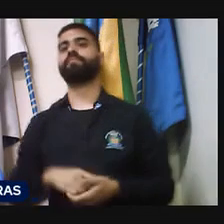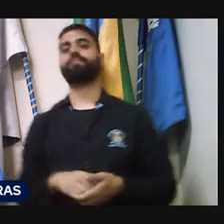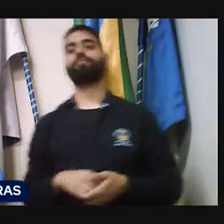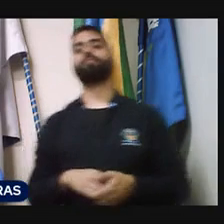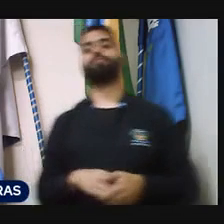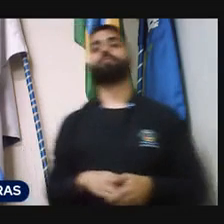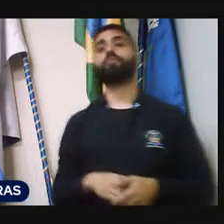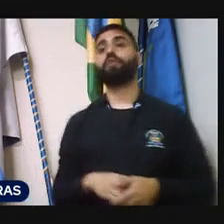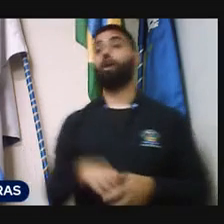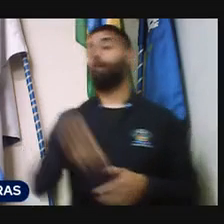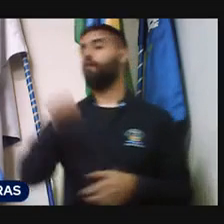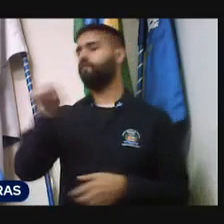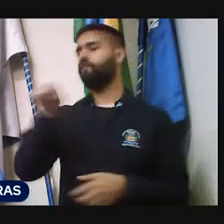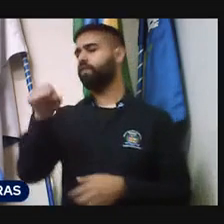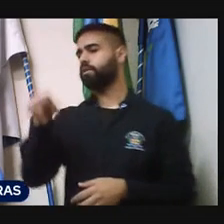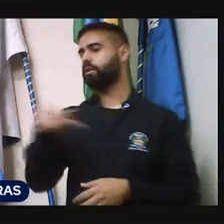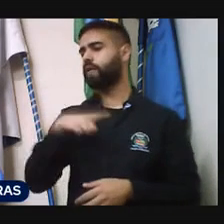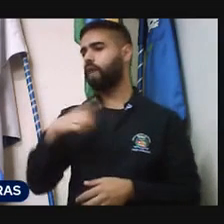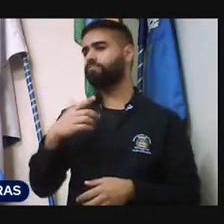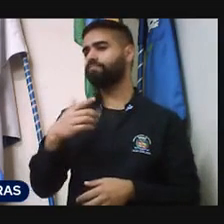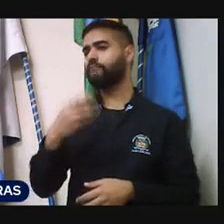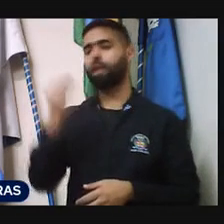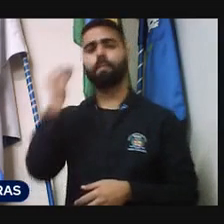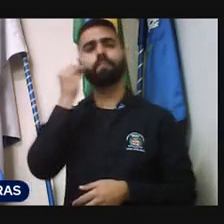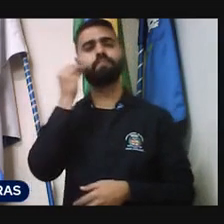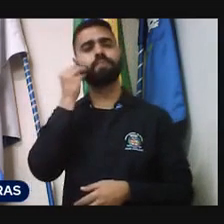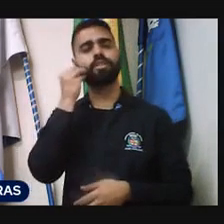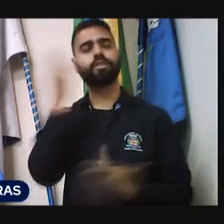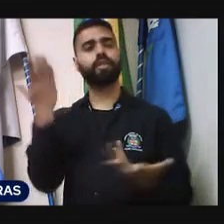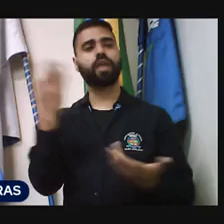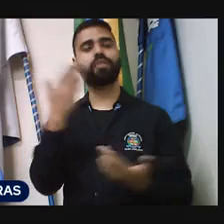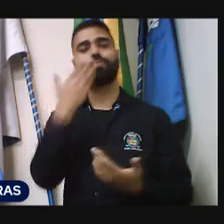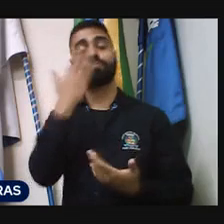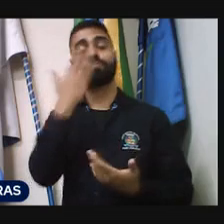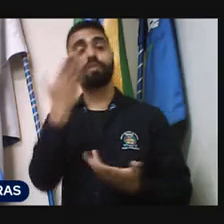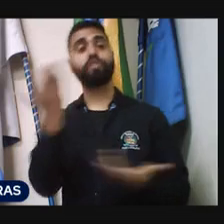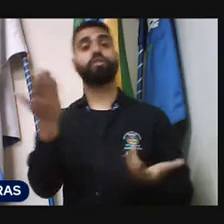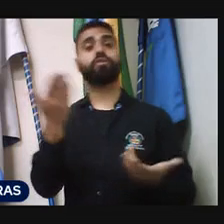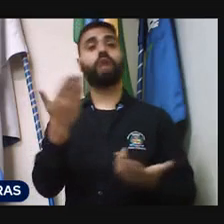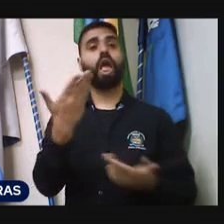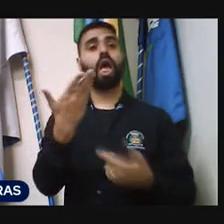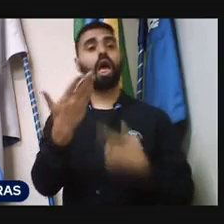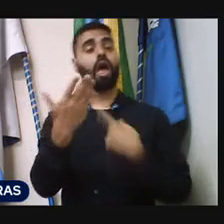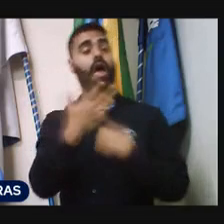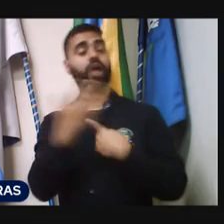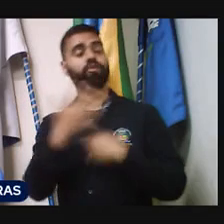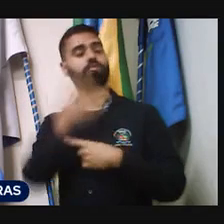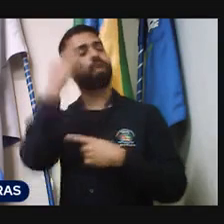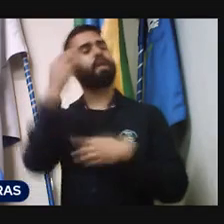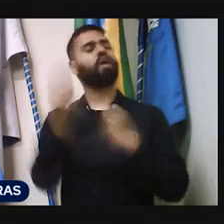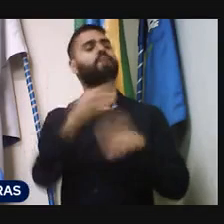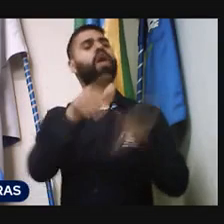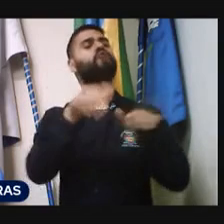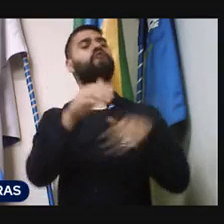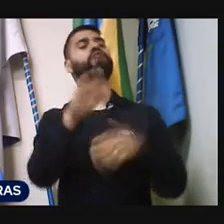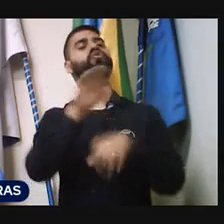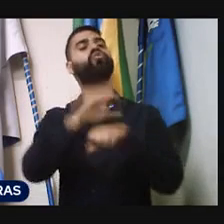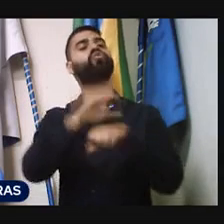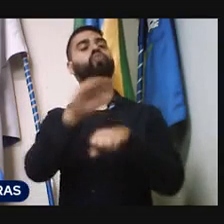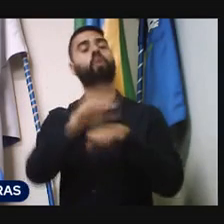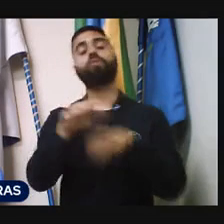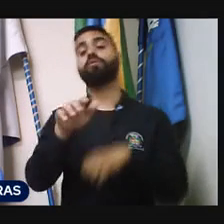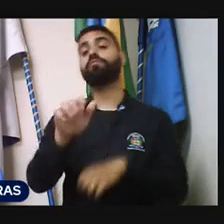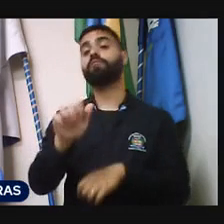você meu amigo minha amiga que tem procurado meu gabinete para saber sobre as convocações do concurso de agente comunitário